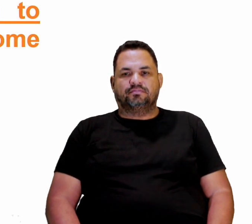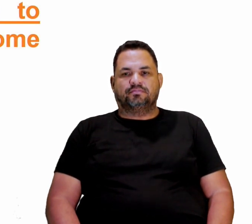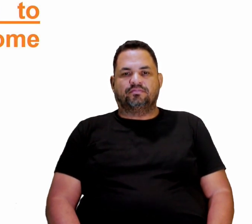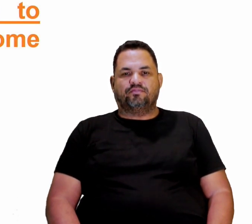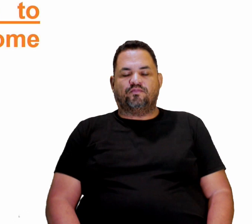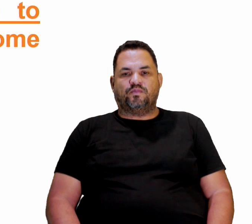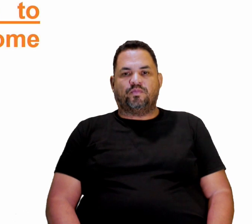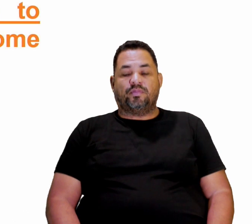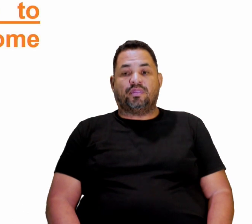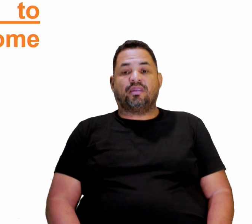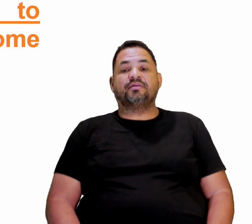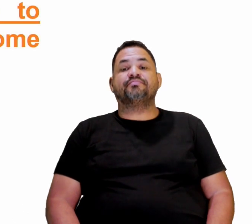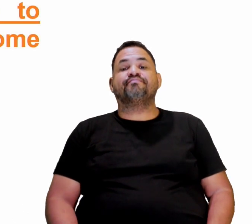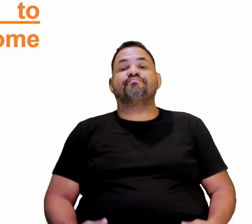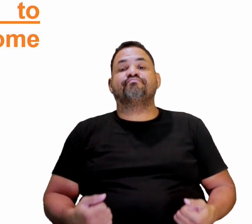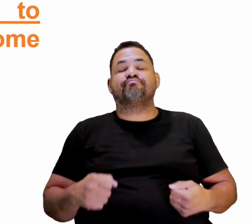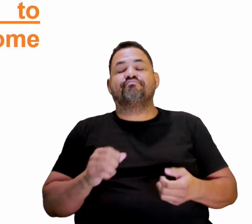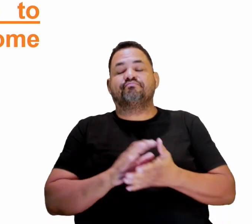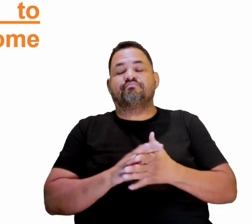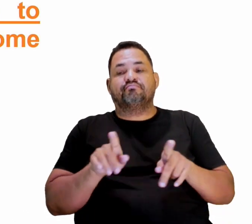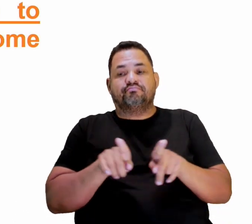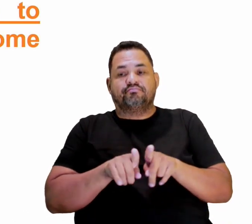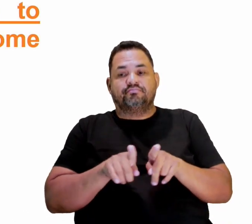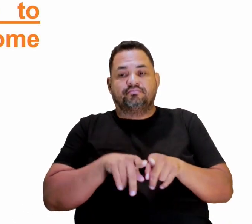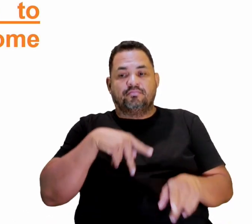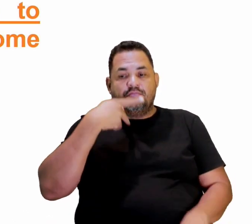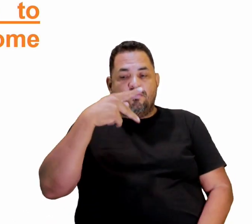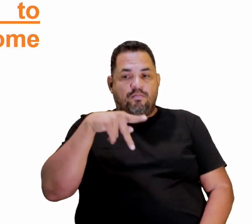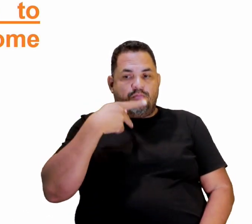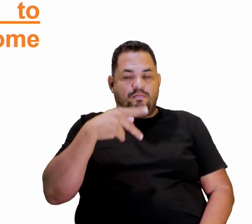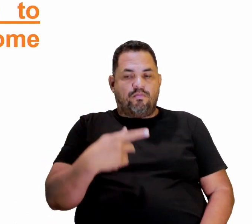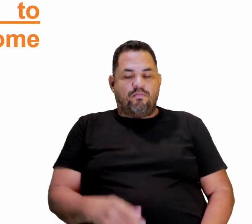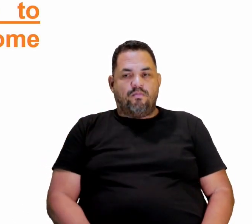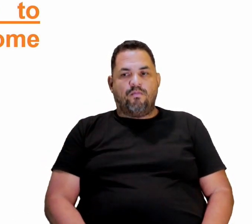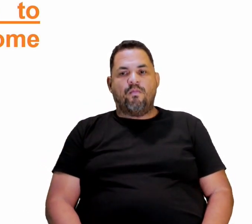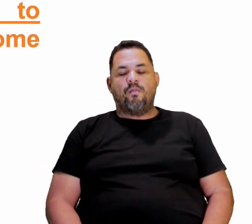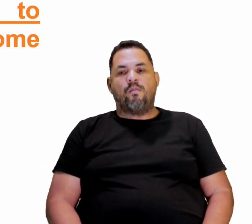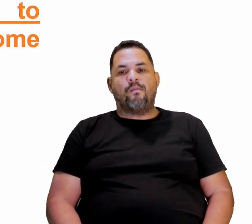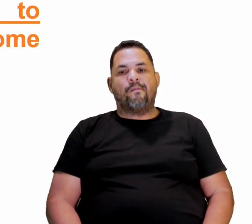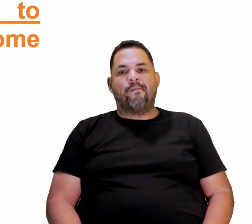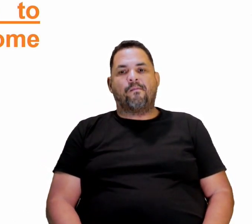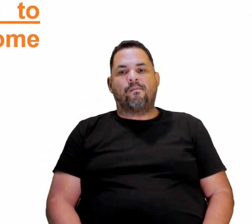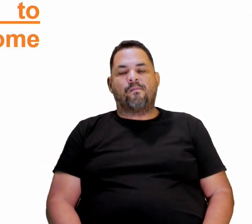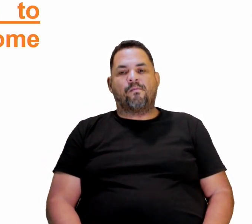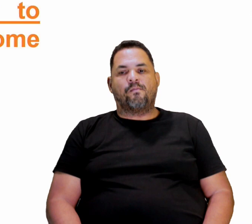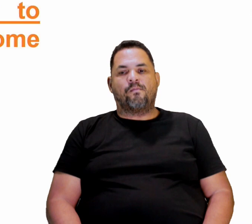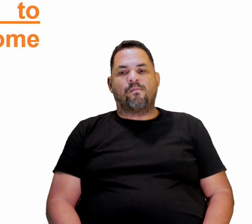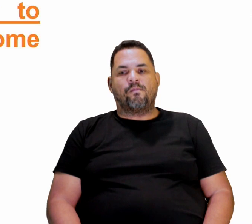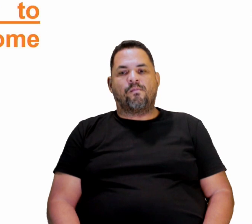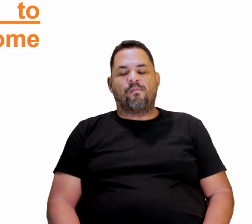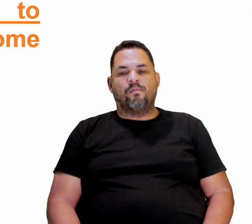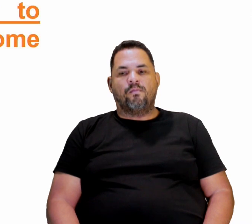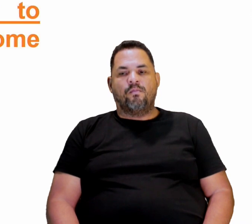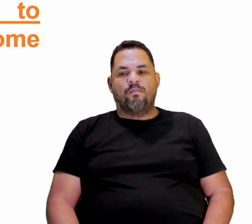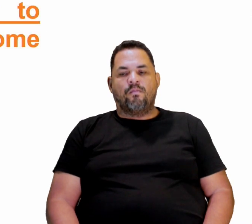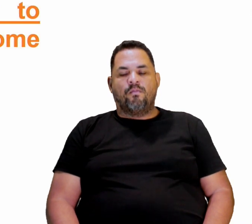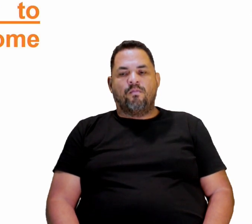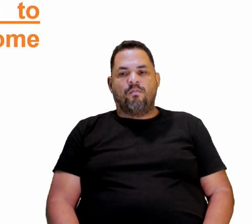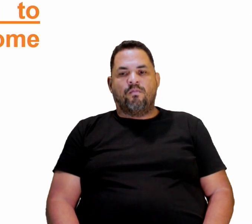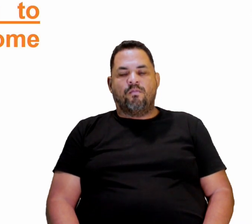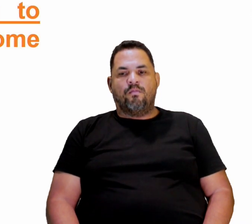Ou seja você pode muito bem também falar engana ou I'm gonna